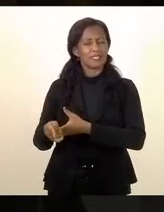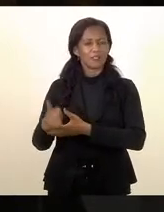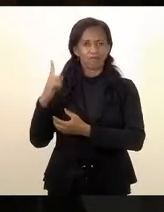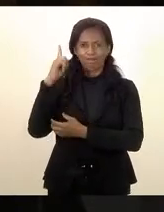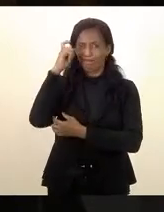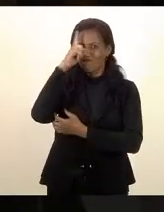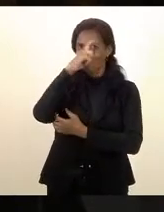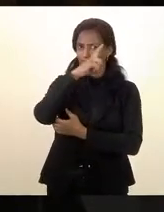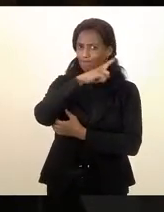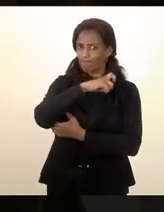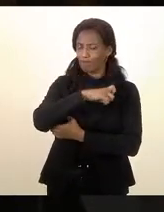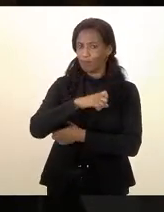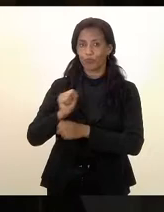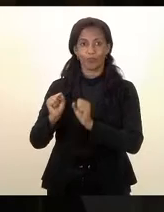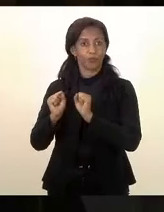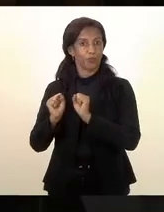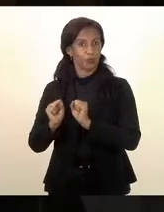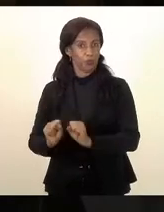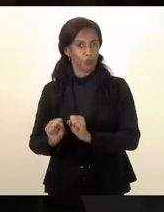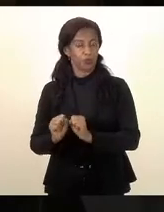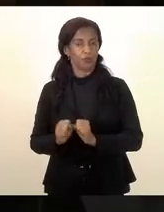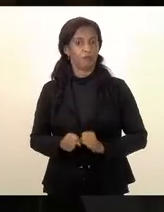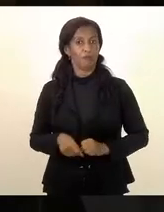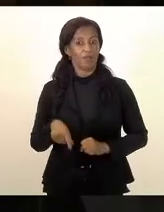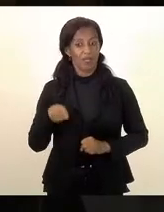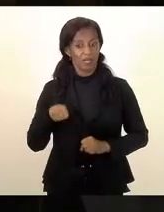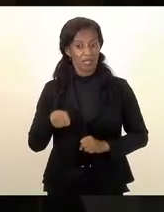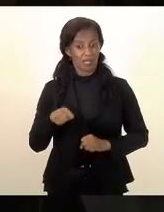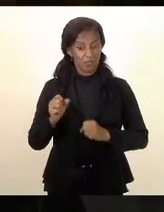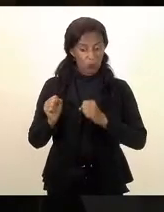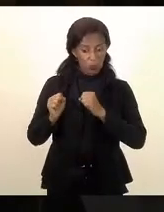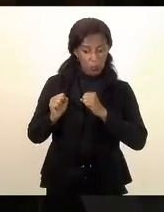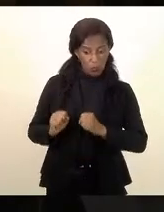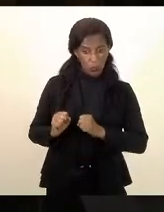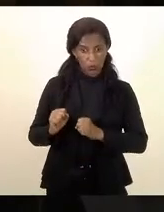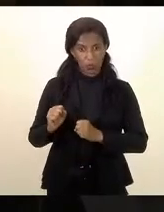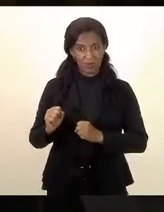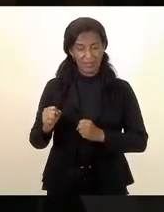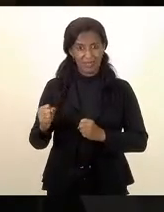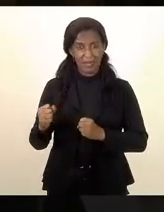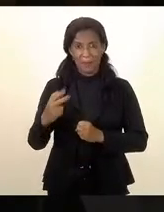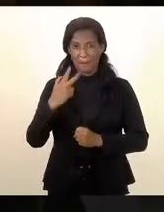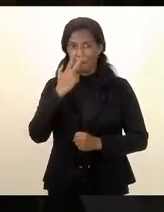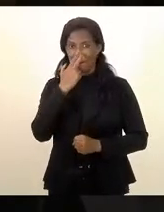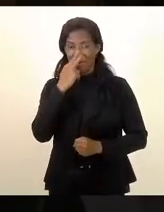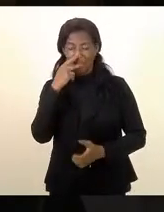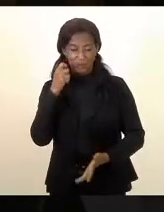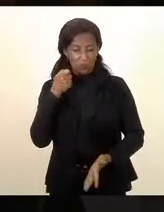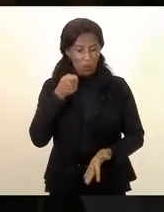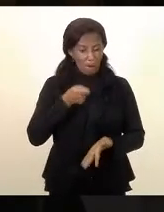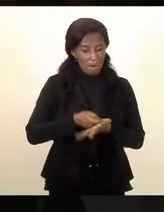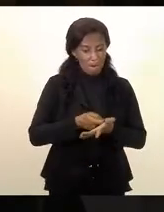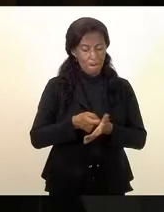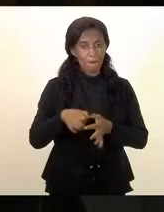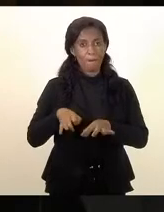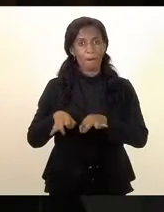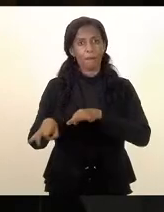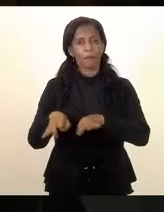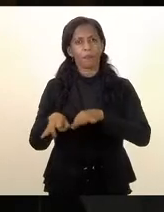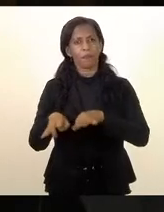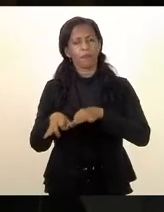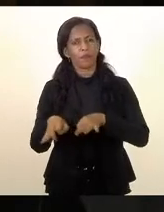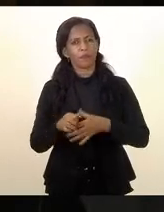e essas tensões autoritárias elas muitas vezes nos impõem projetos que